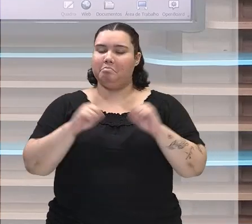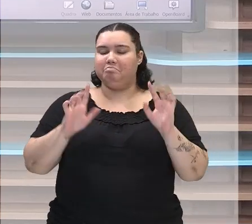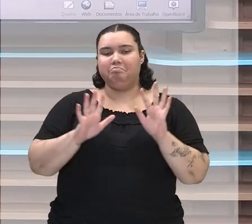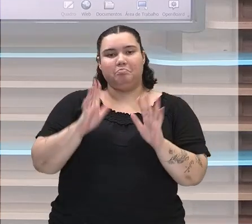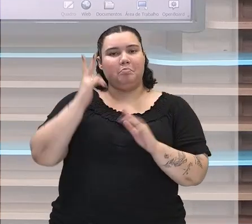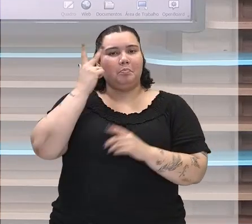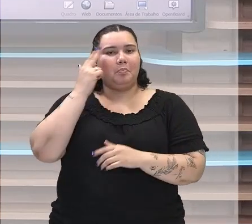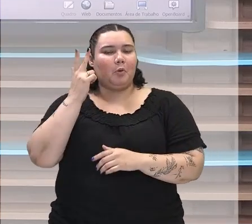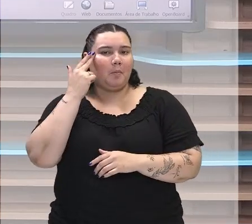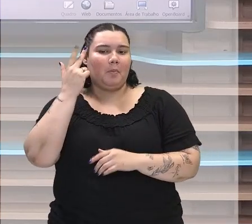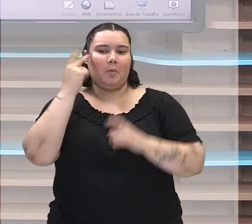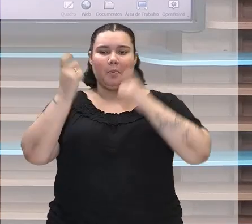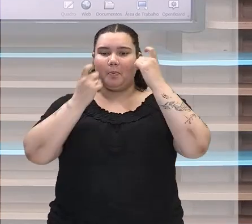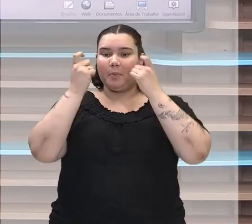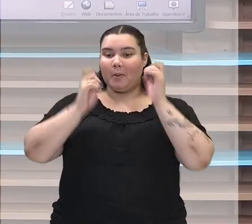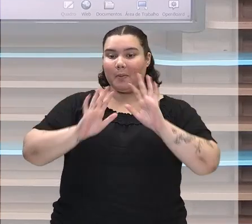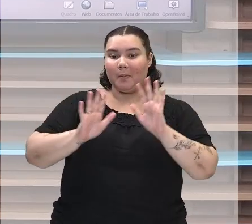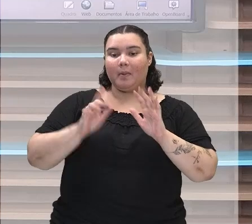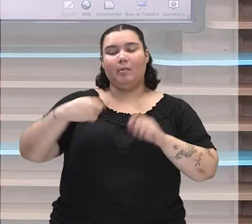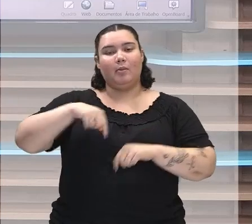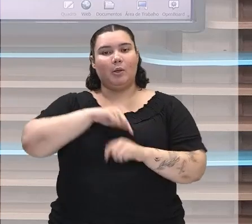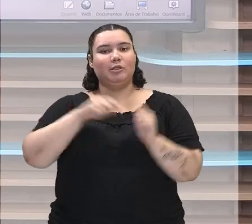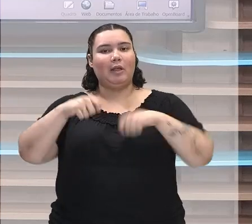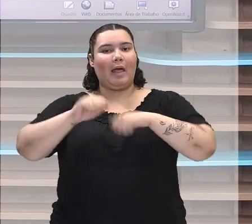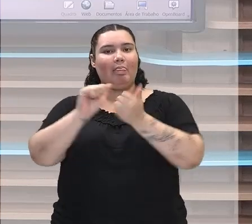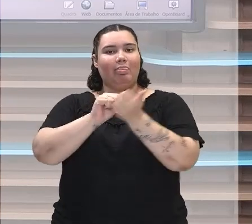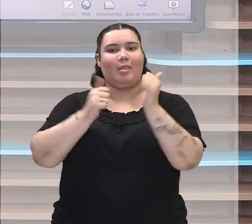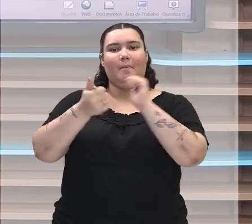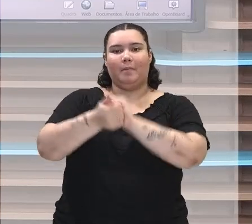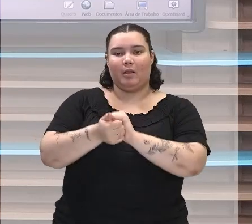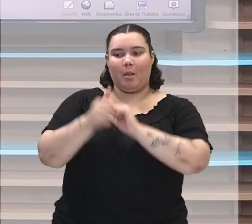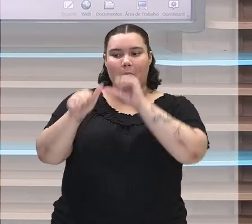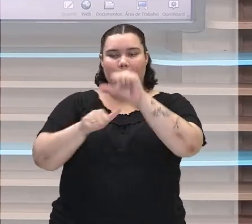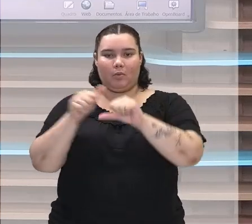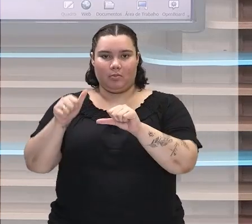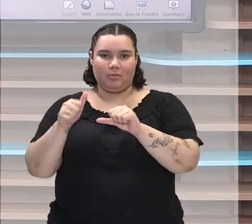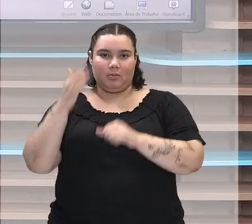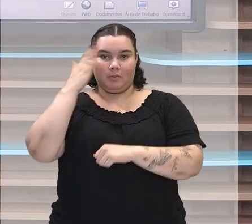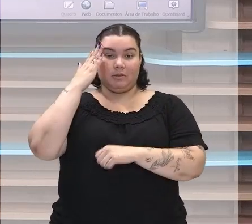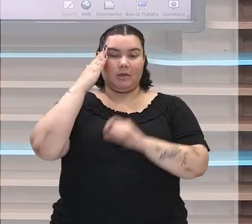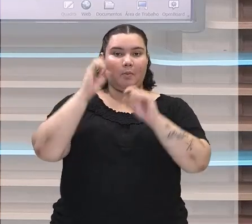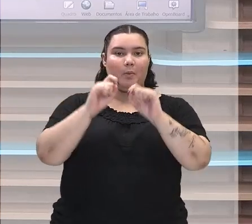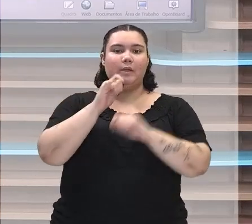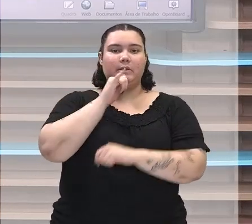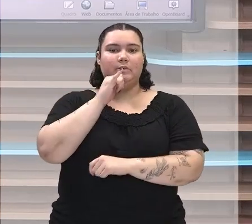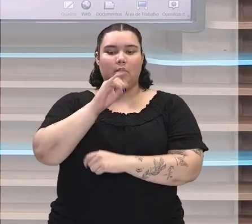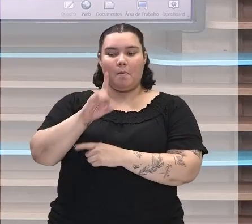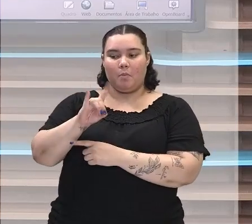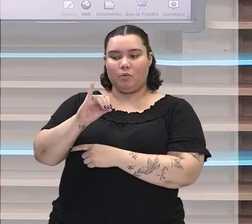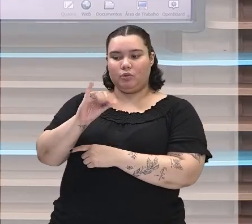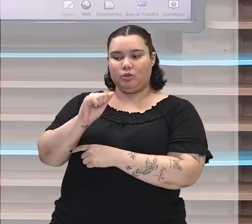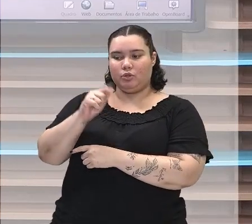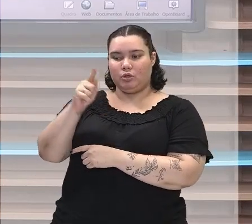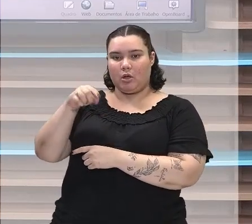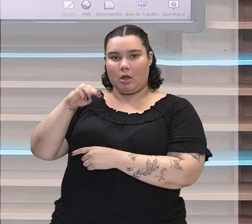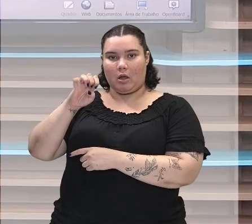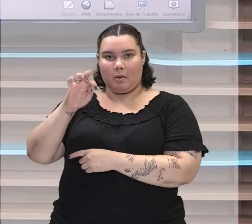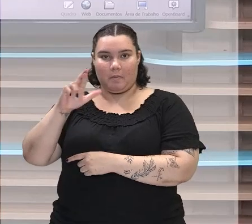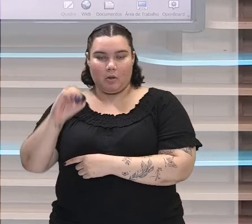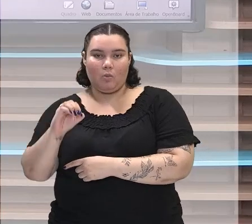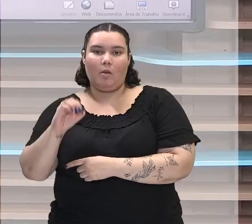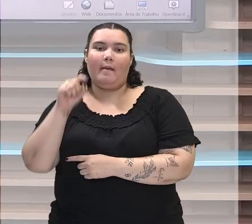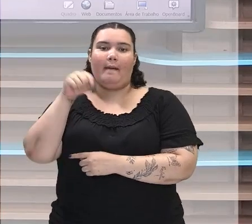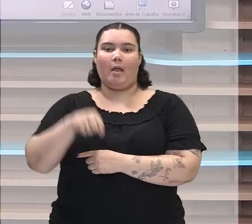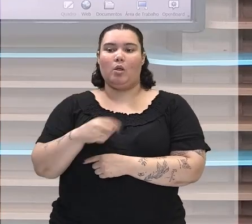se ele der informação em diâmetro, a gente sabe que o diâmetro ele é o dobro do raio, né? Ou também a gente pode dizer que o raio